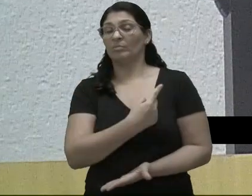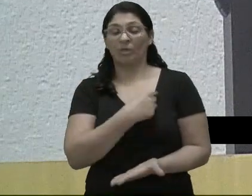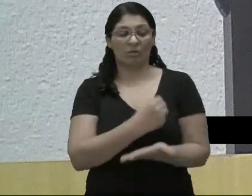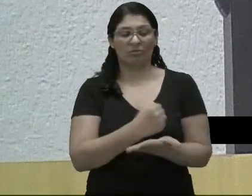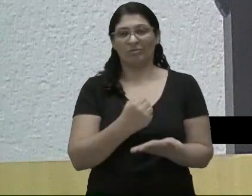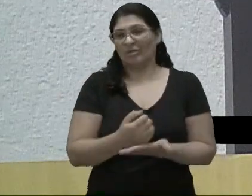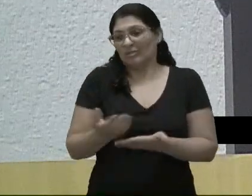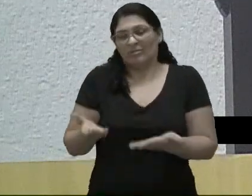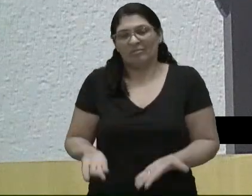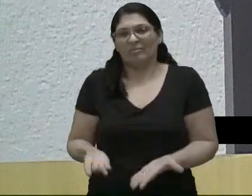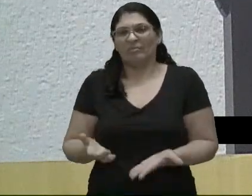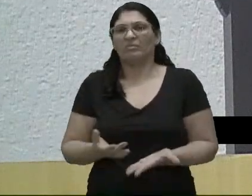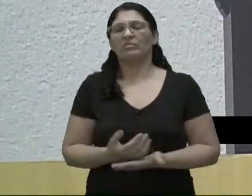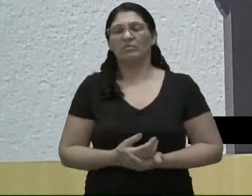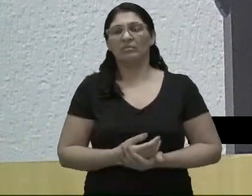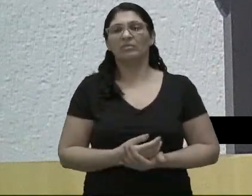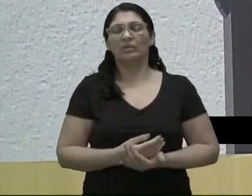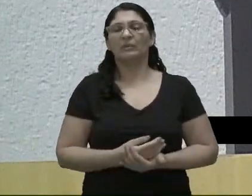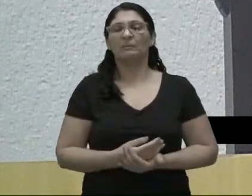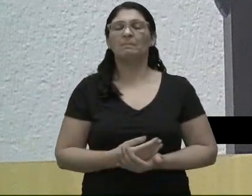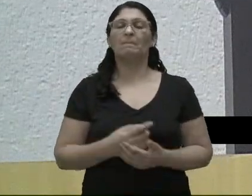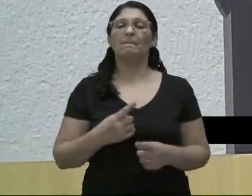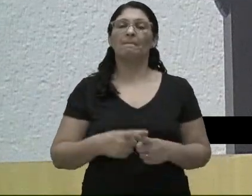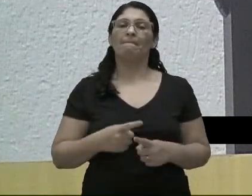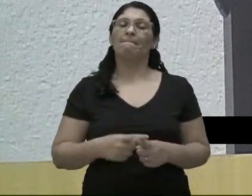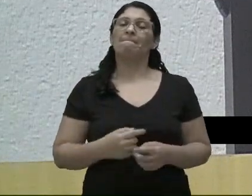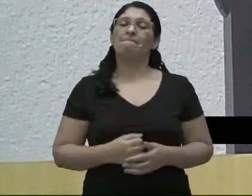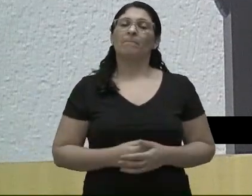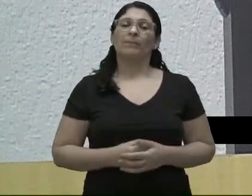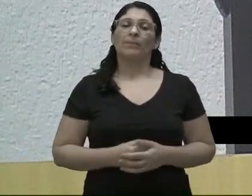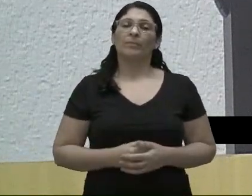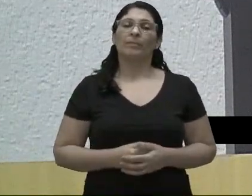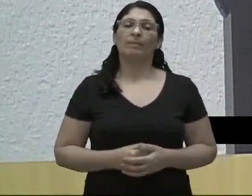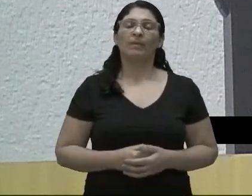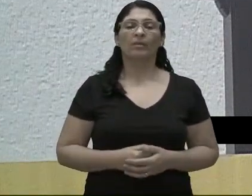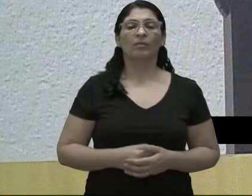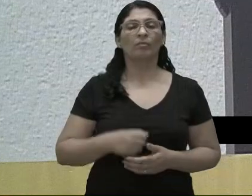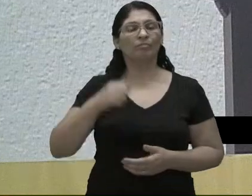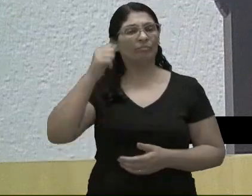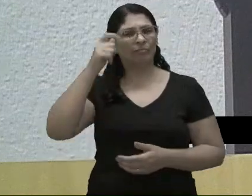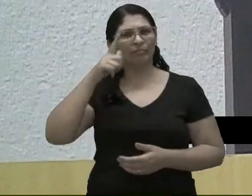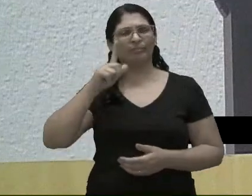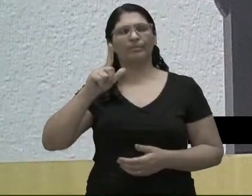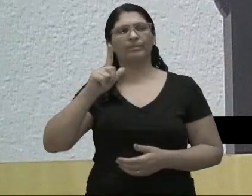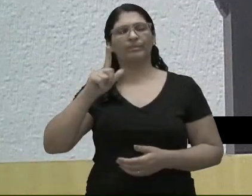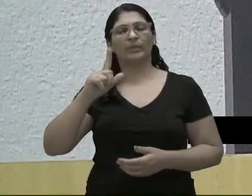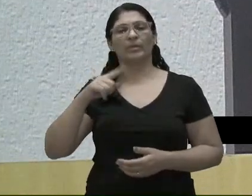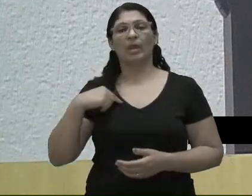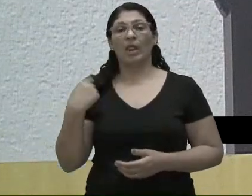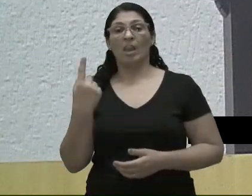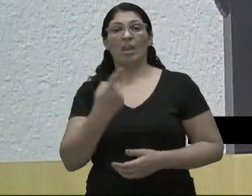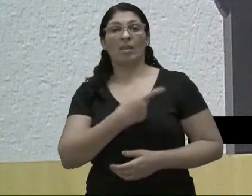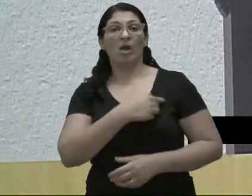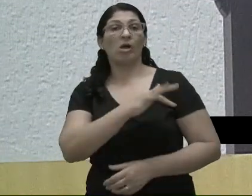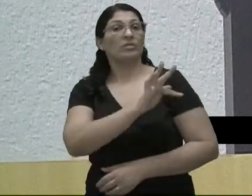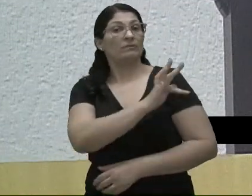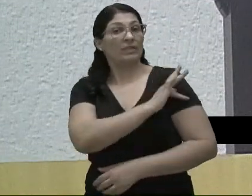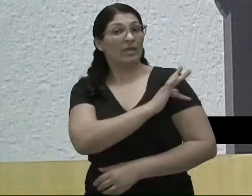contratação, porque a gente, mais uma vez, nós fiscalizadores,